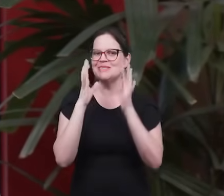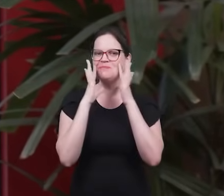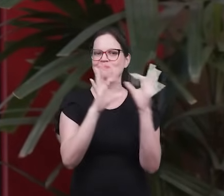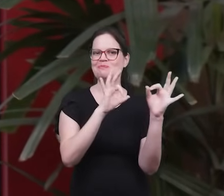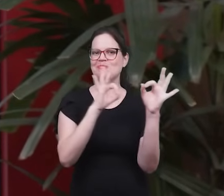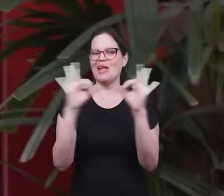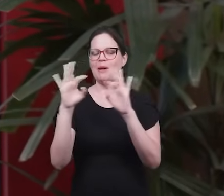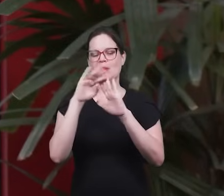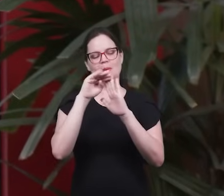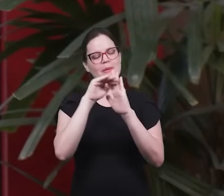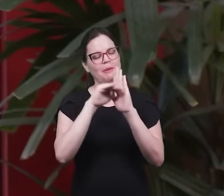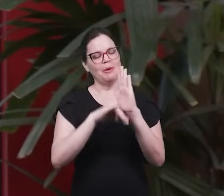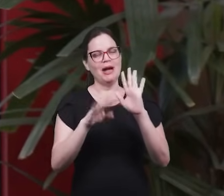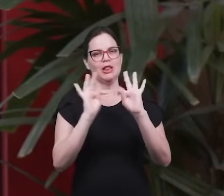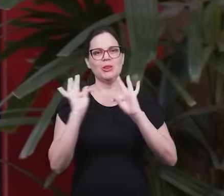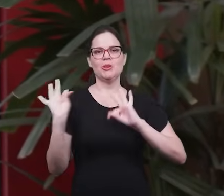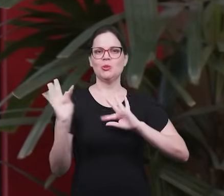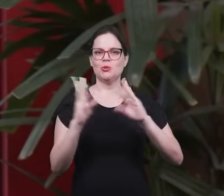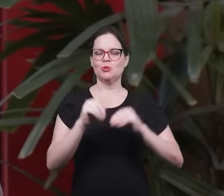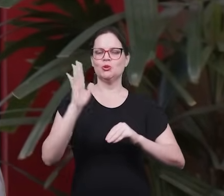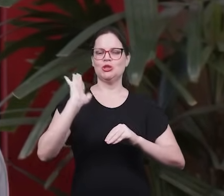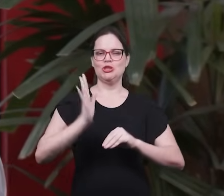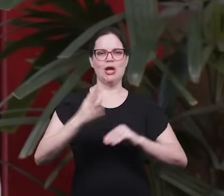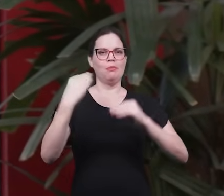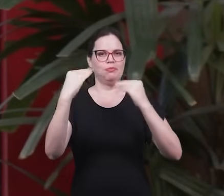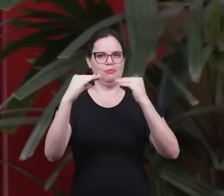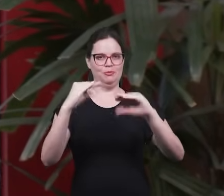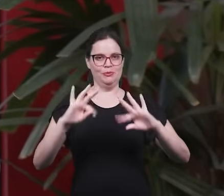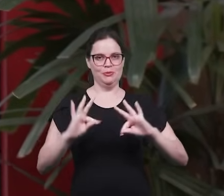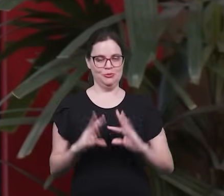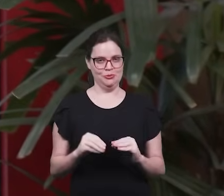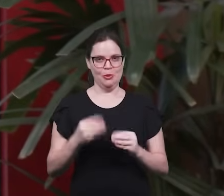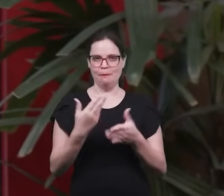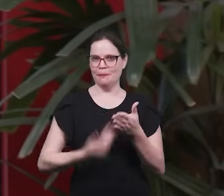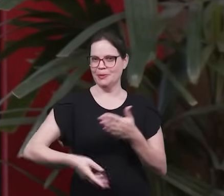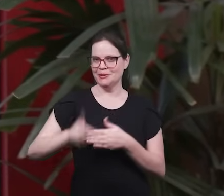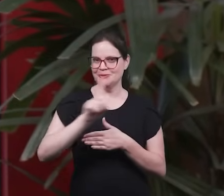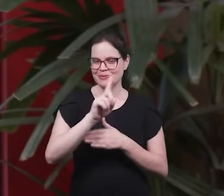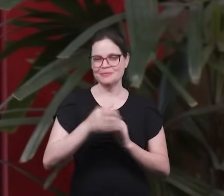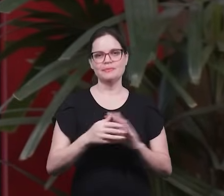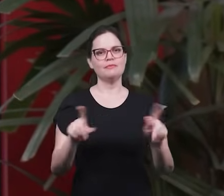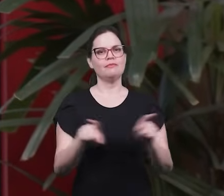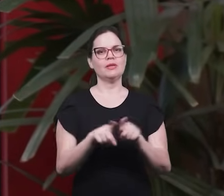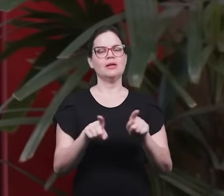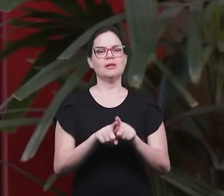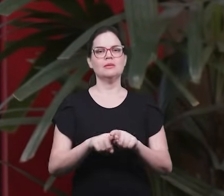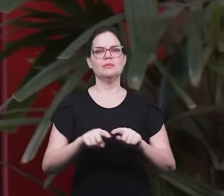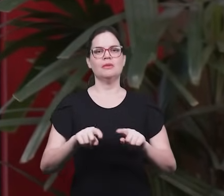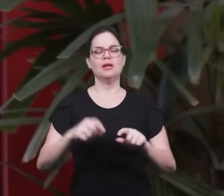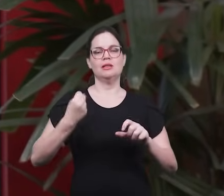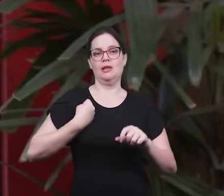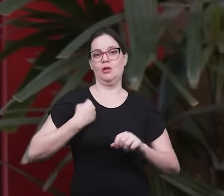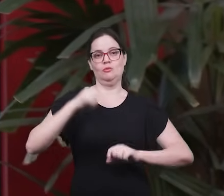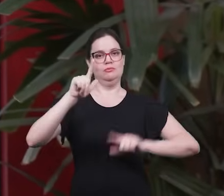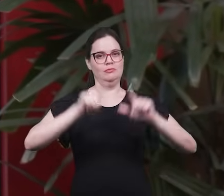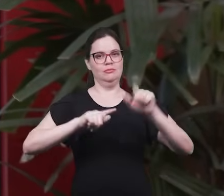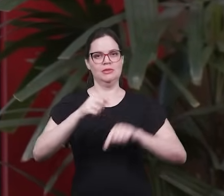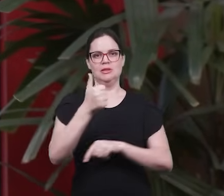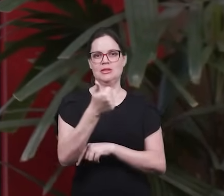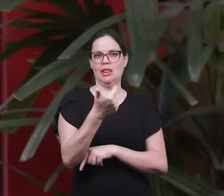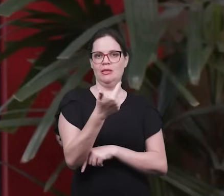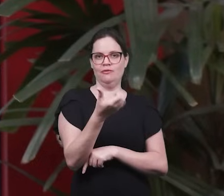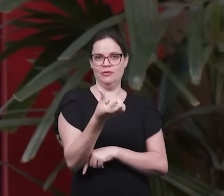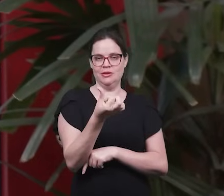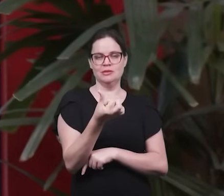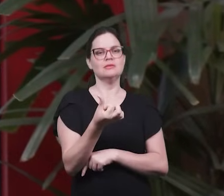as edições anteriores estão postadas lá, você não pode perder. Lembrando apenas que nós também estamos transmitindo pelo canal 126 do Sistema